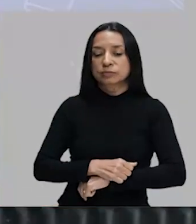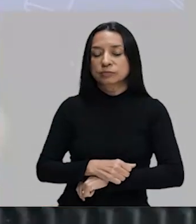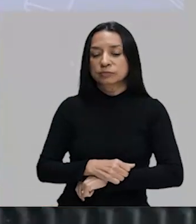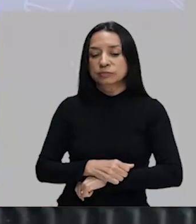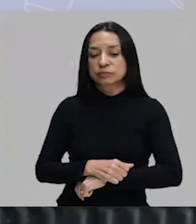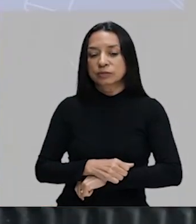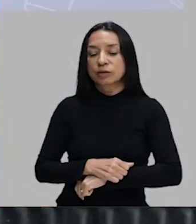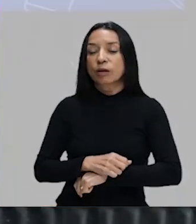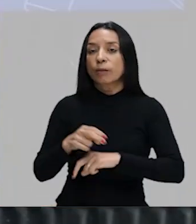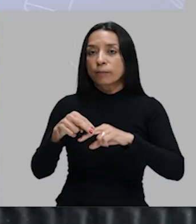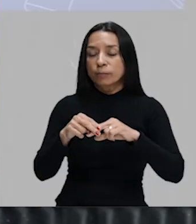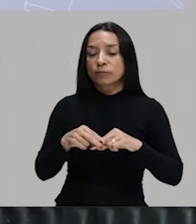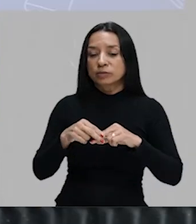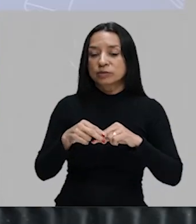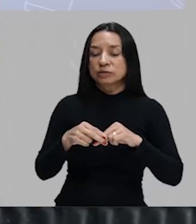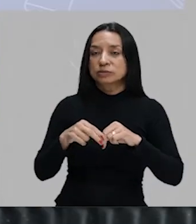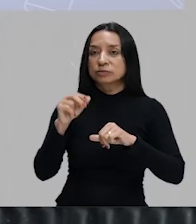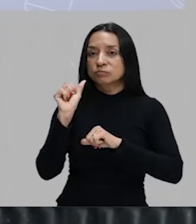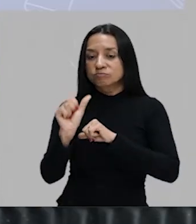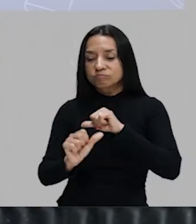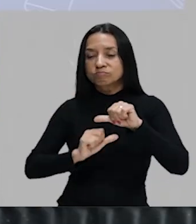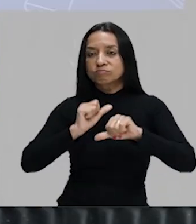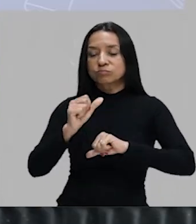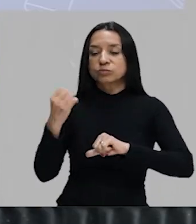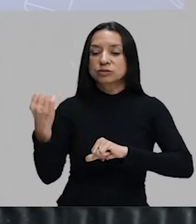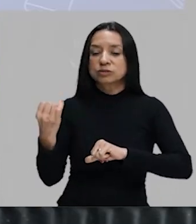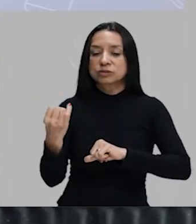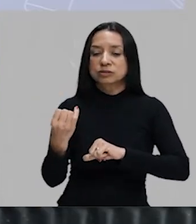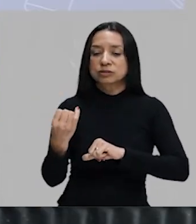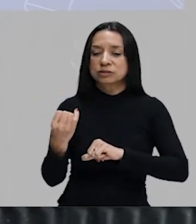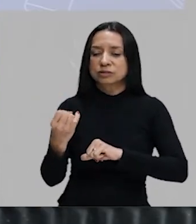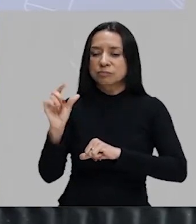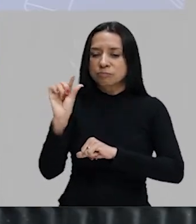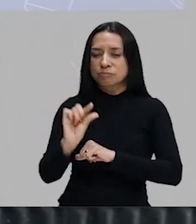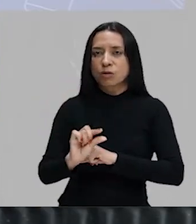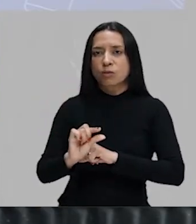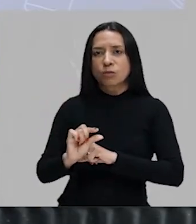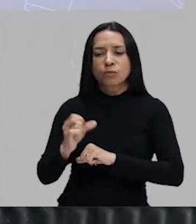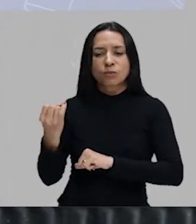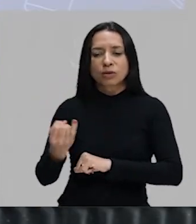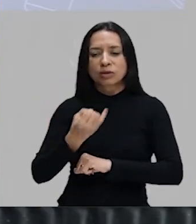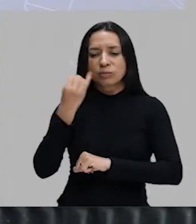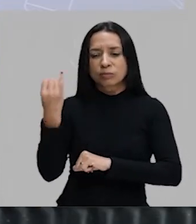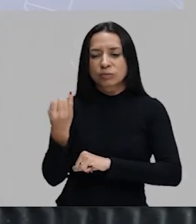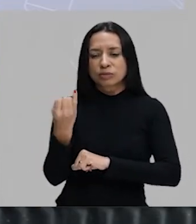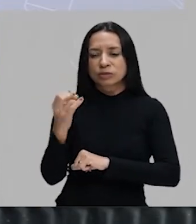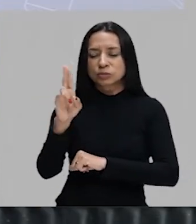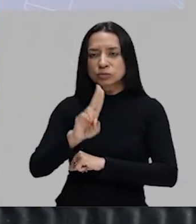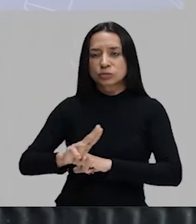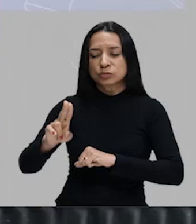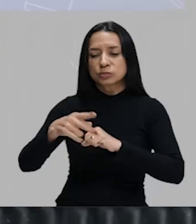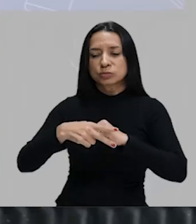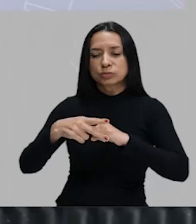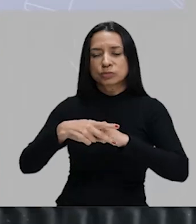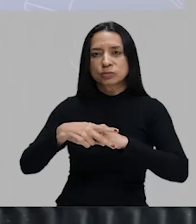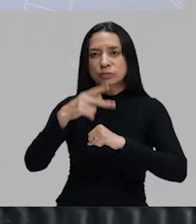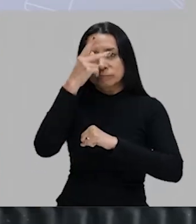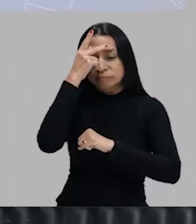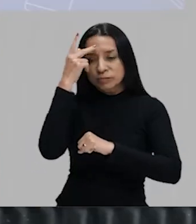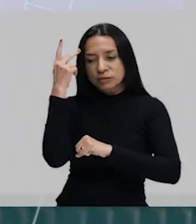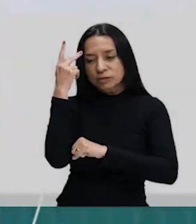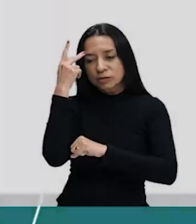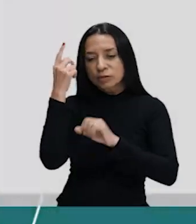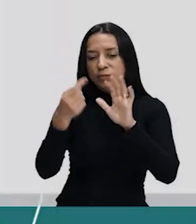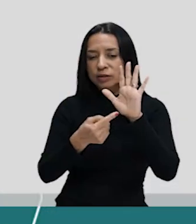pouco necessário o uso do pronome pessoal para indicar um sujeito explícito.